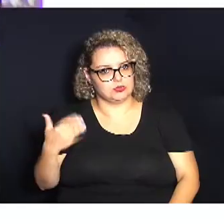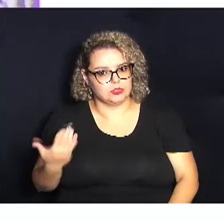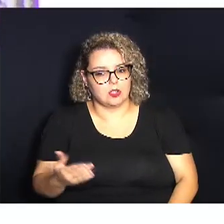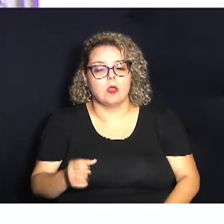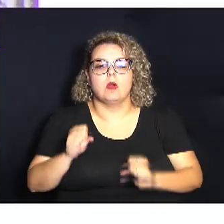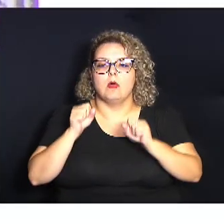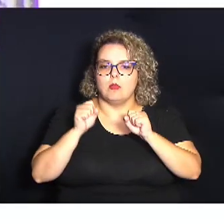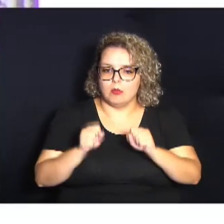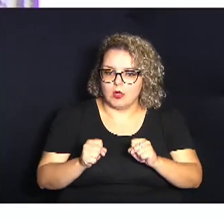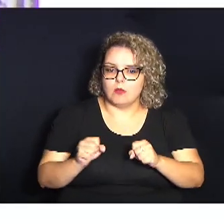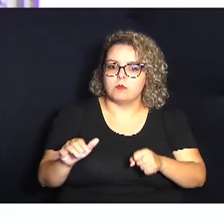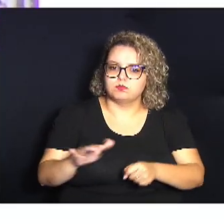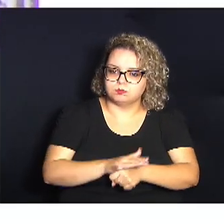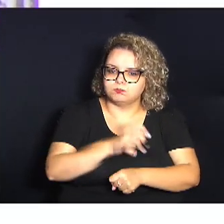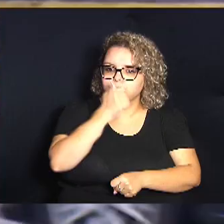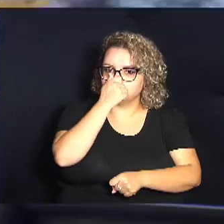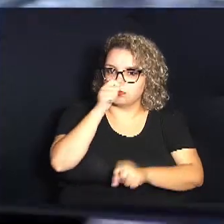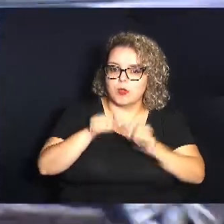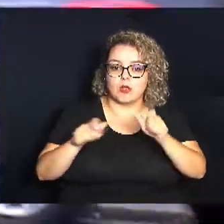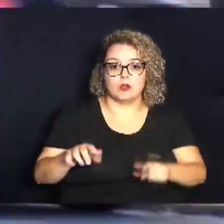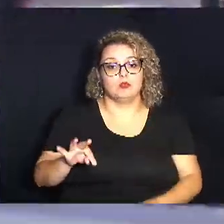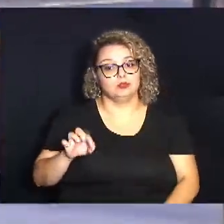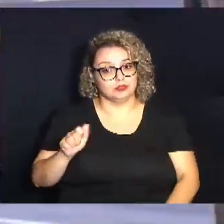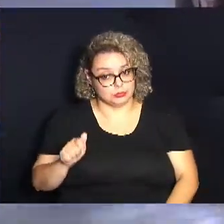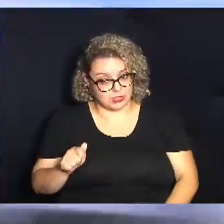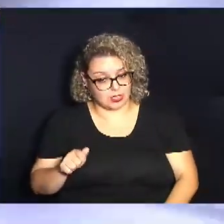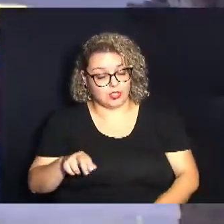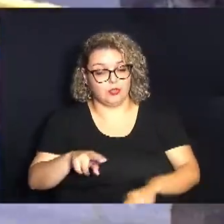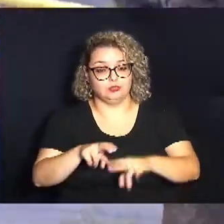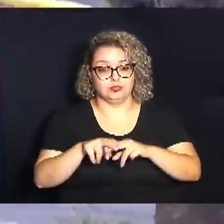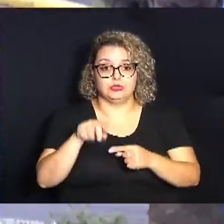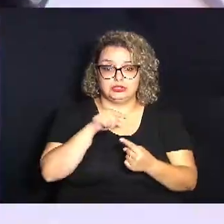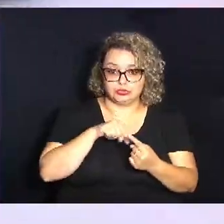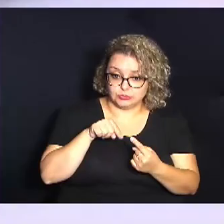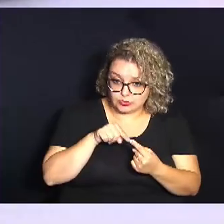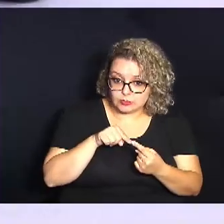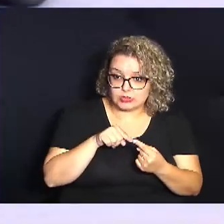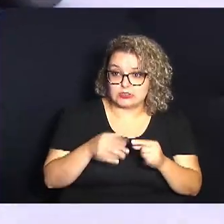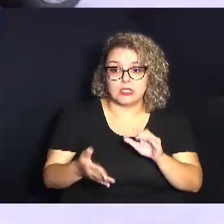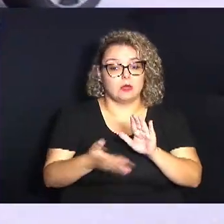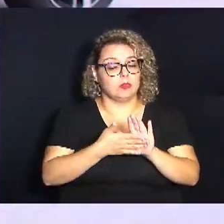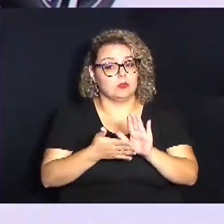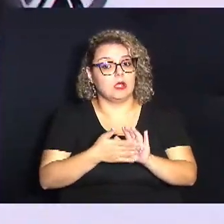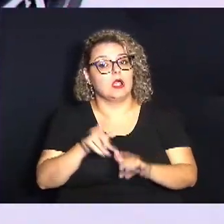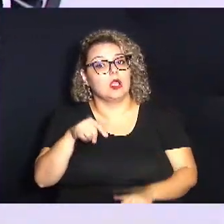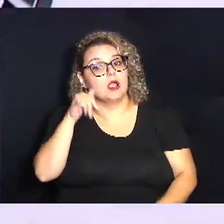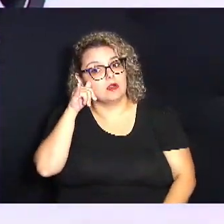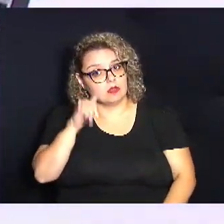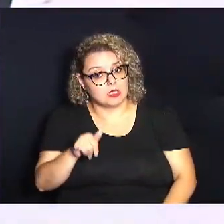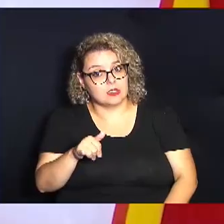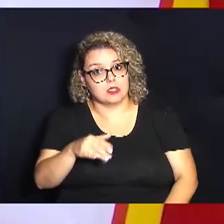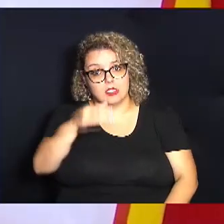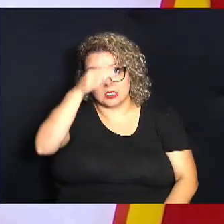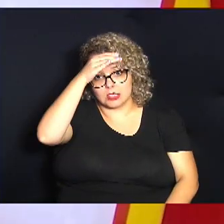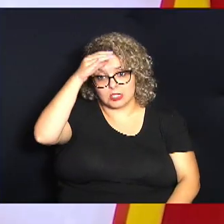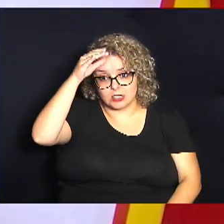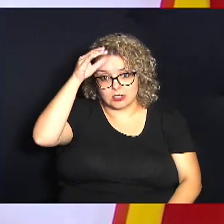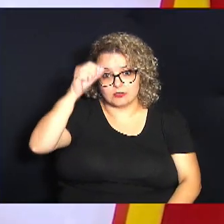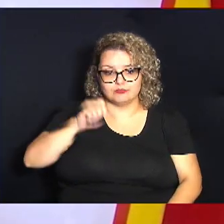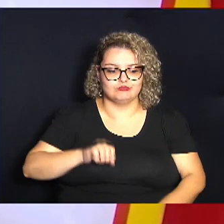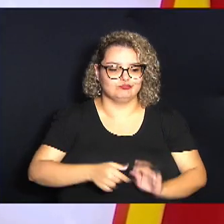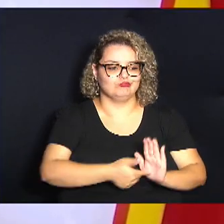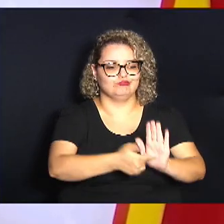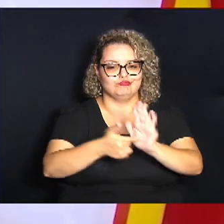podem sobrecarregar as pessoas com TEA. Por isso, o objetivo da proposta é evitar que esses clientes fiquem expostos